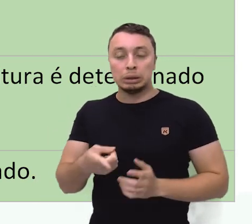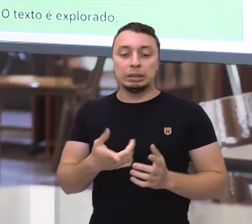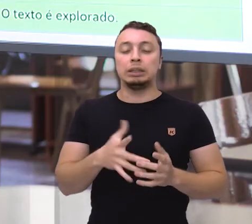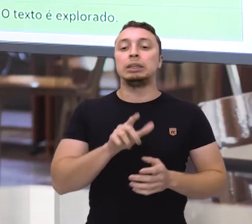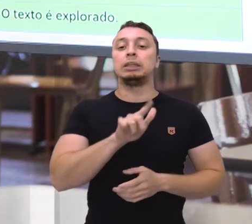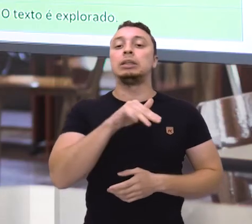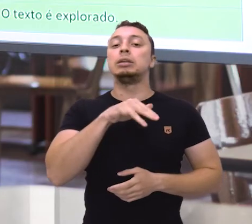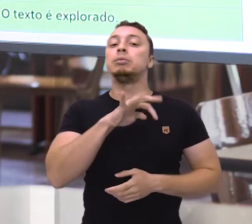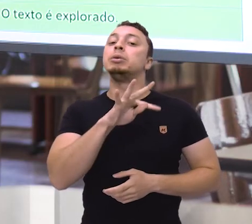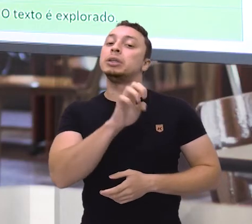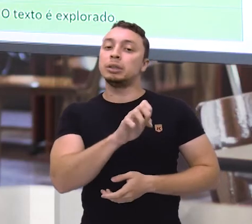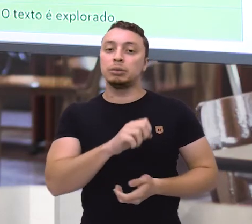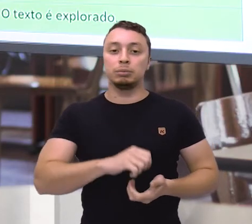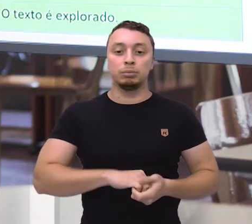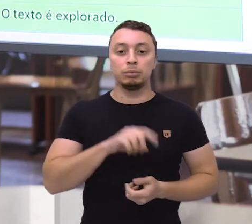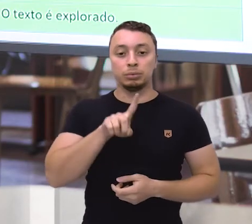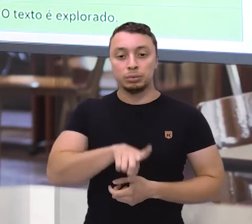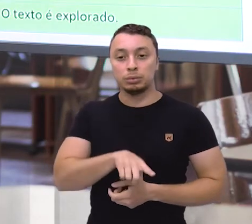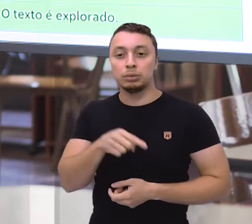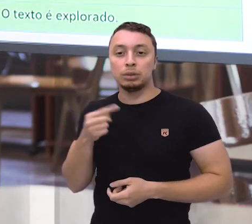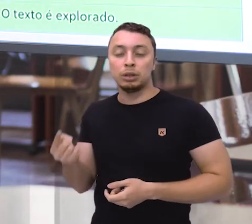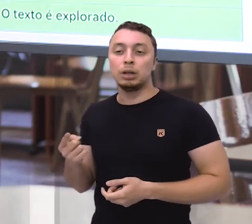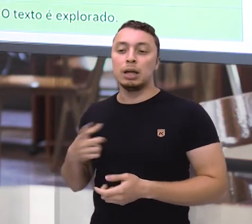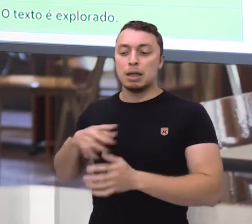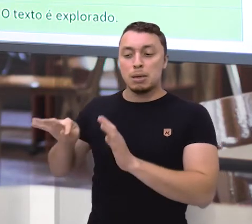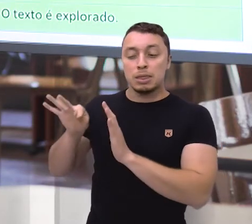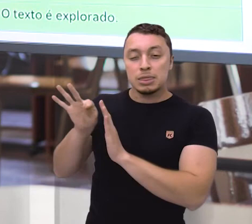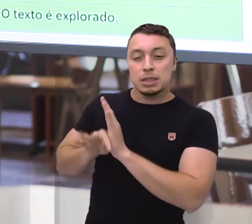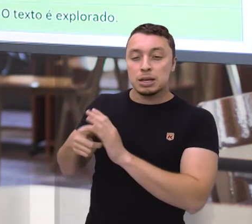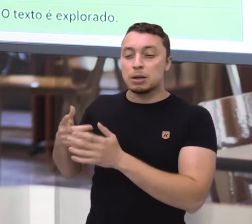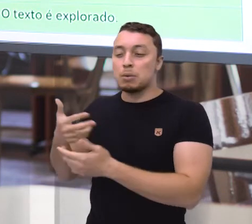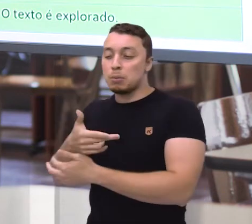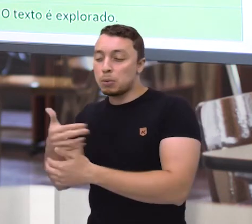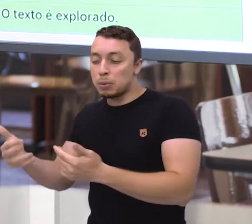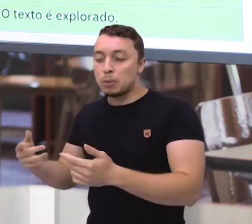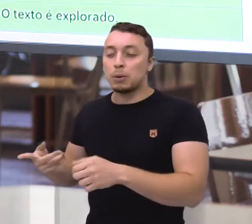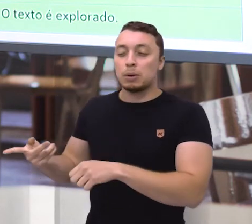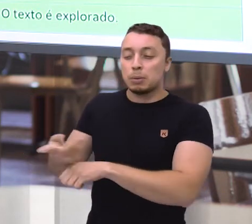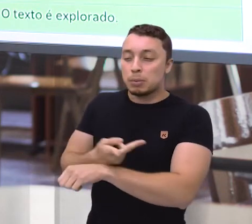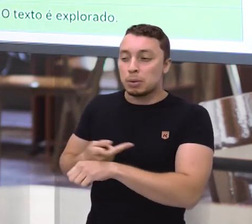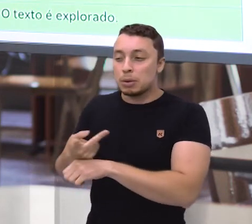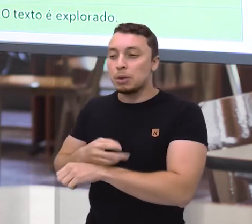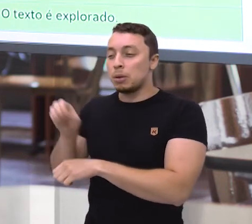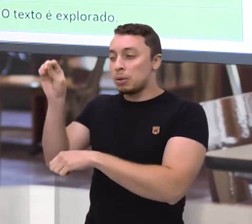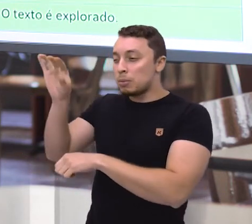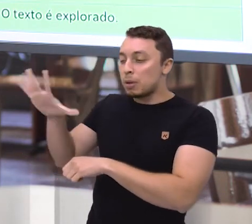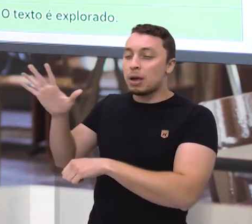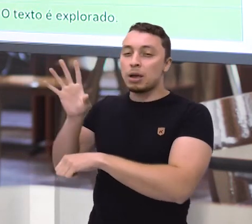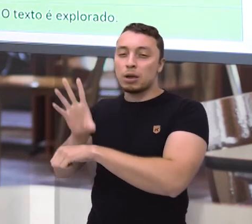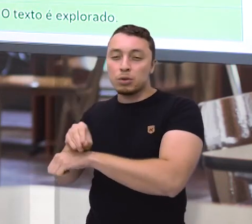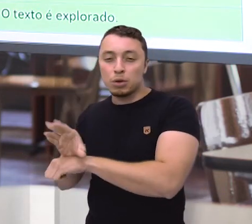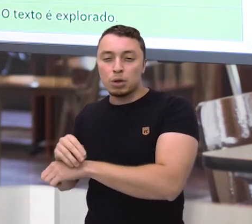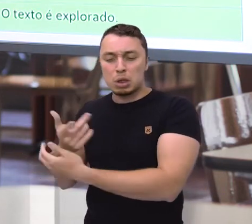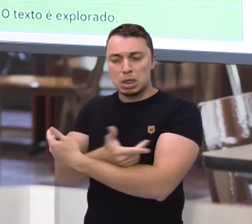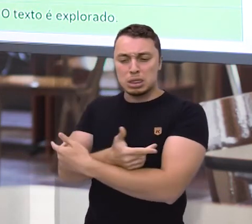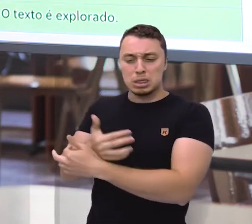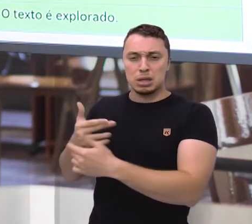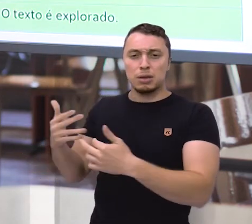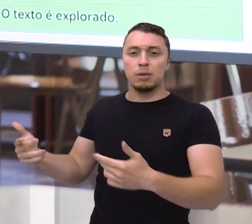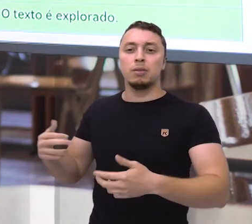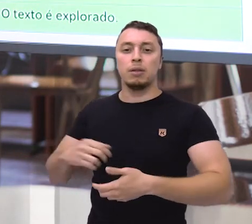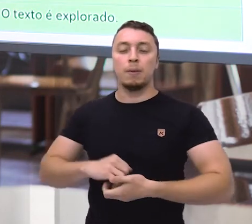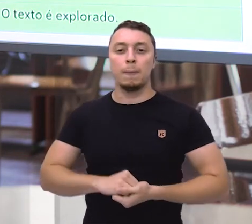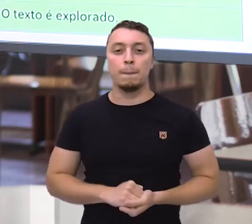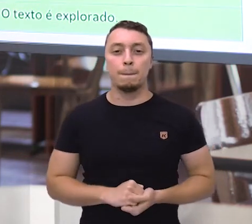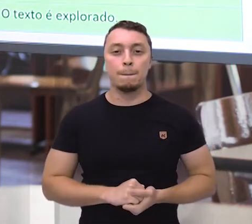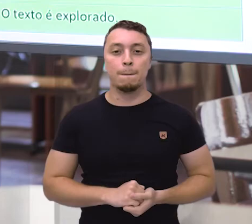limitado, ou seja, você é textos, buscando imagens, buscando sons, para complementar o seu processo